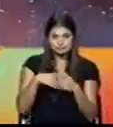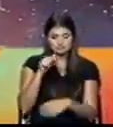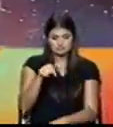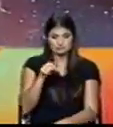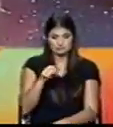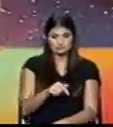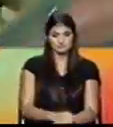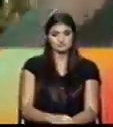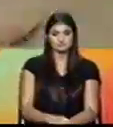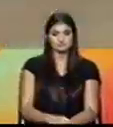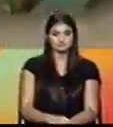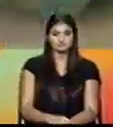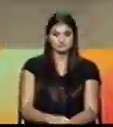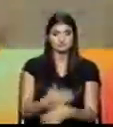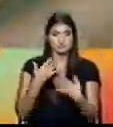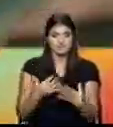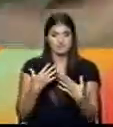massa. E agora